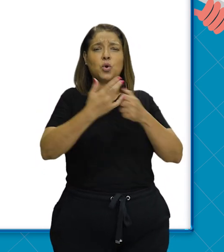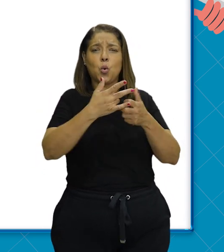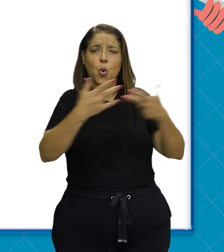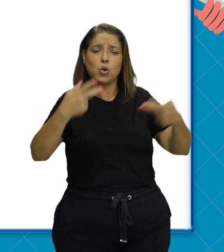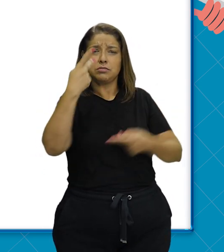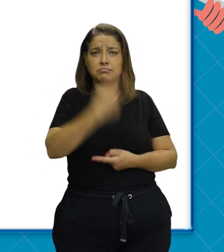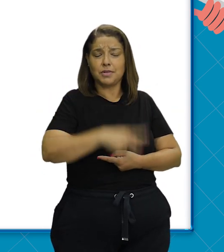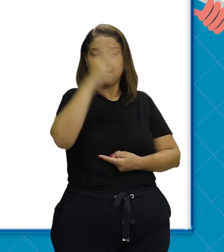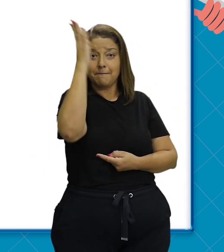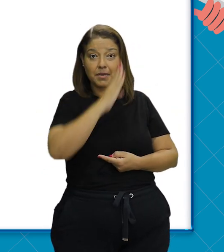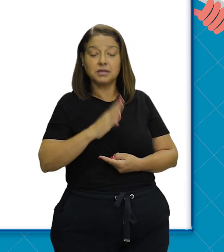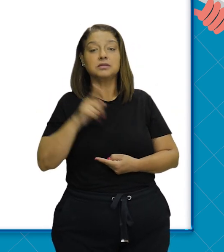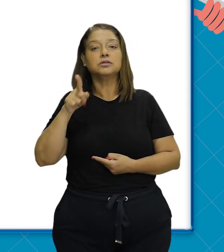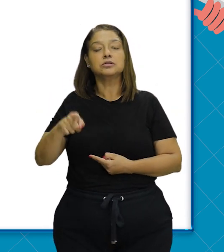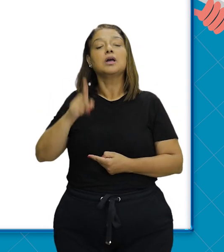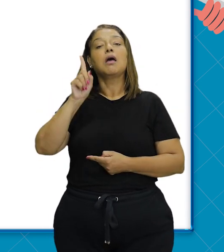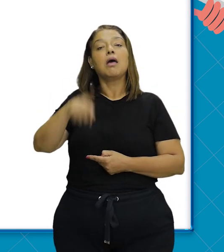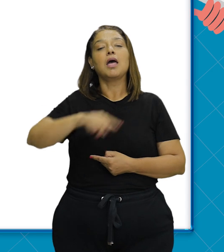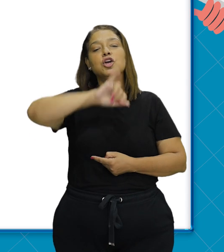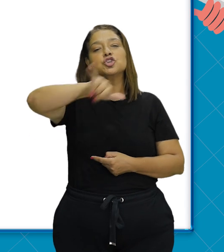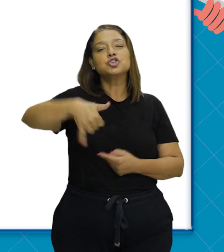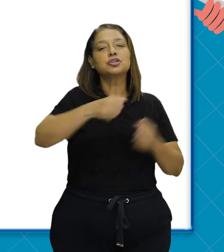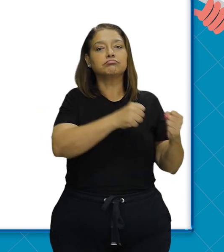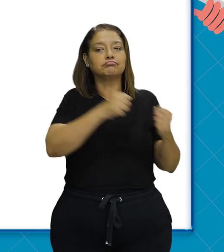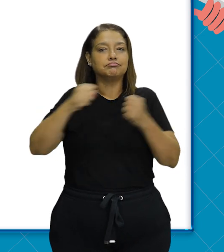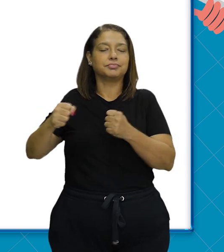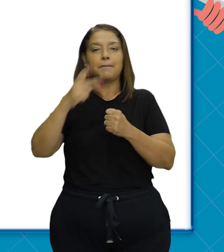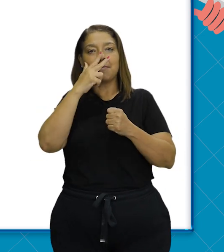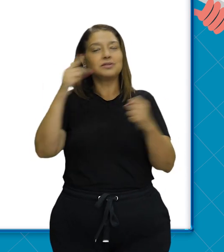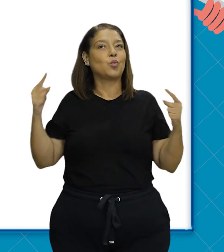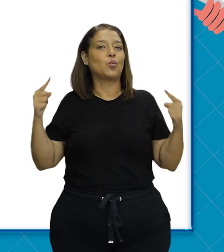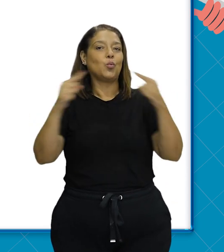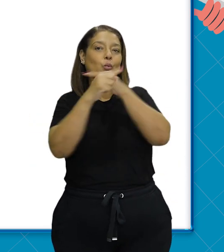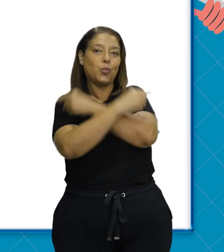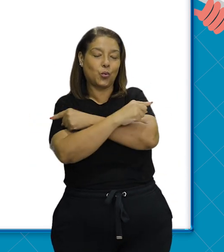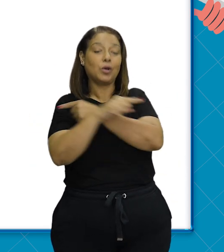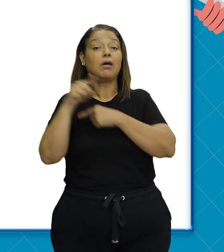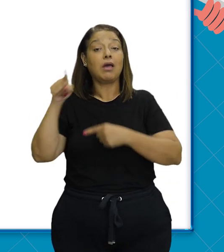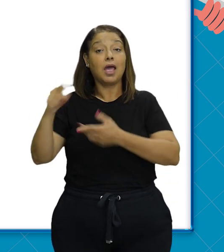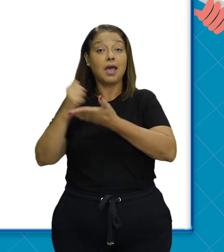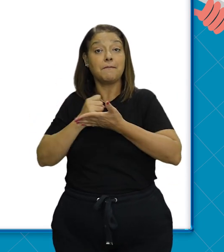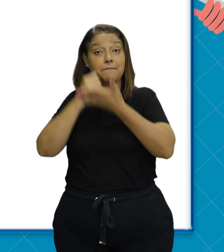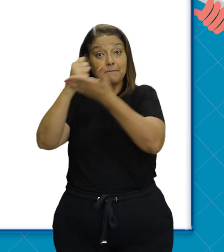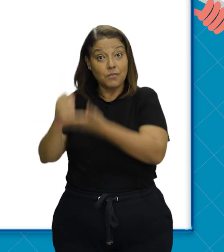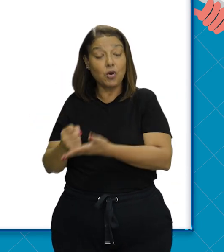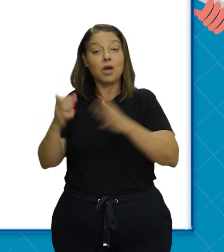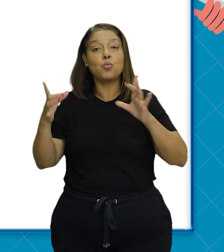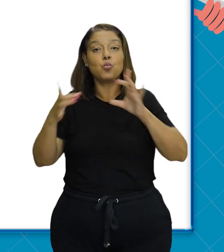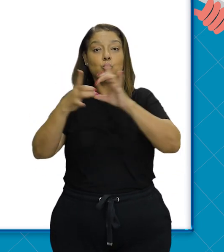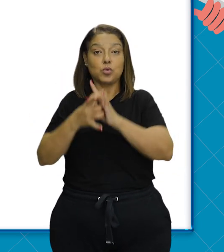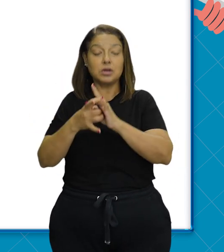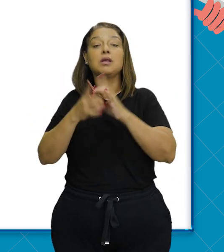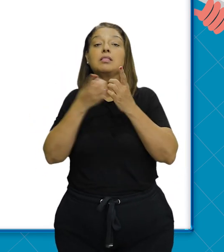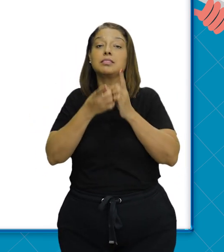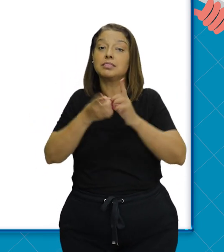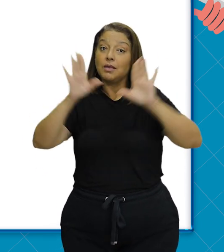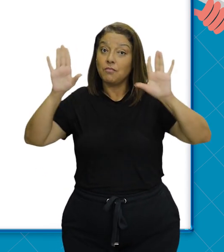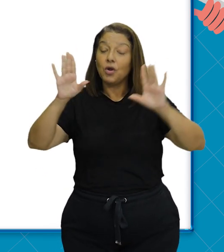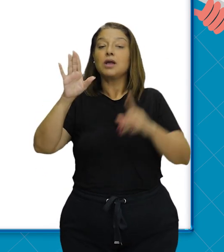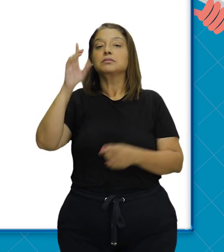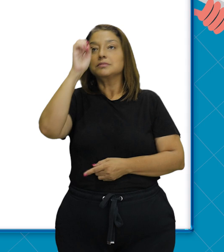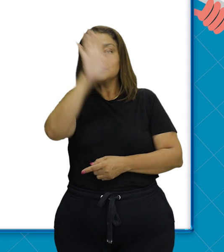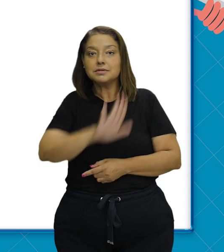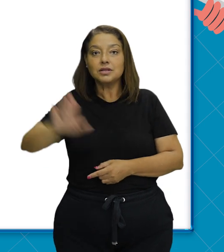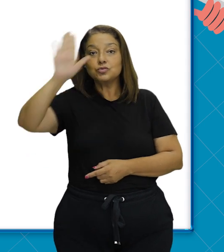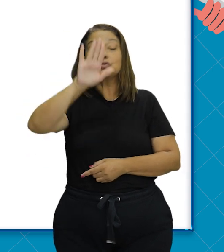bons costumes, Jânio Quadros foi um cara bem contraditório. Ele era apoiado pela União Democrática Nacional, a